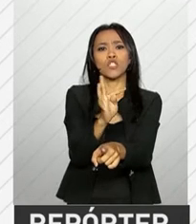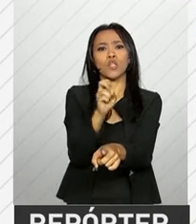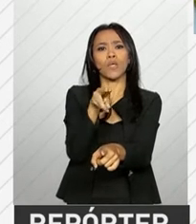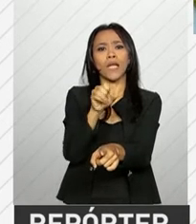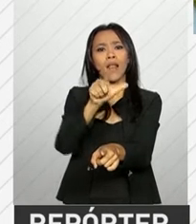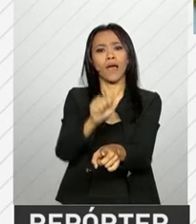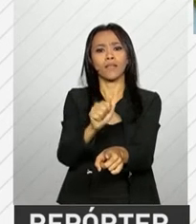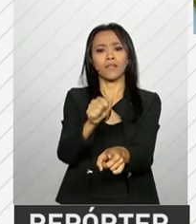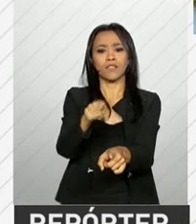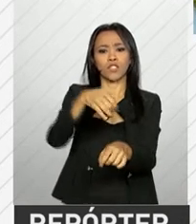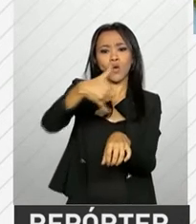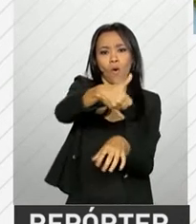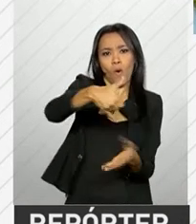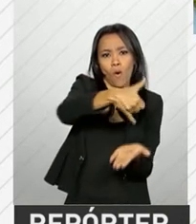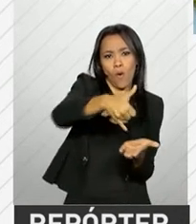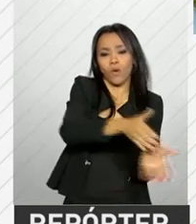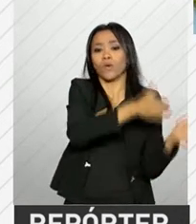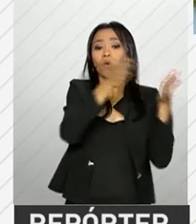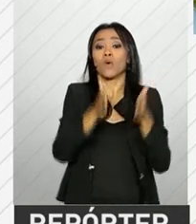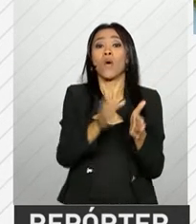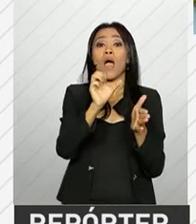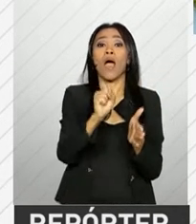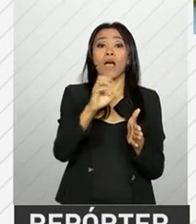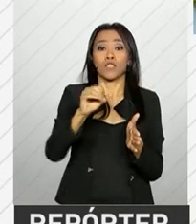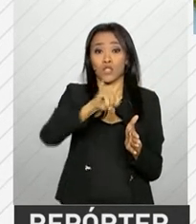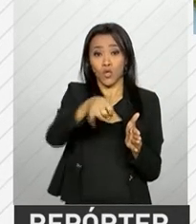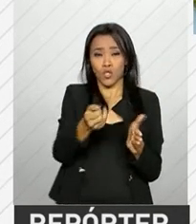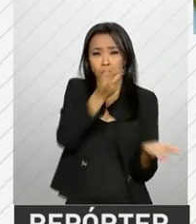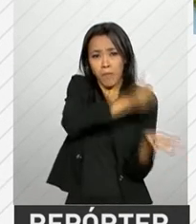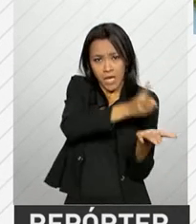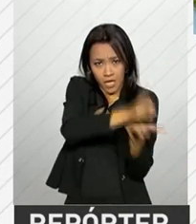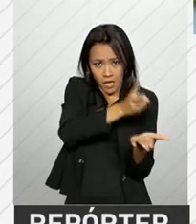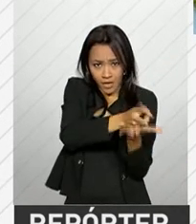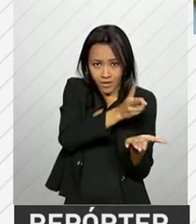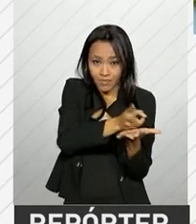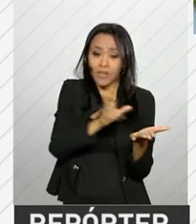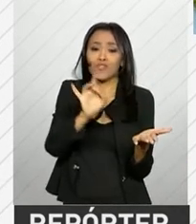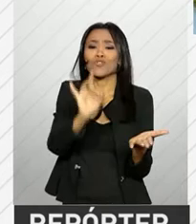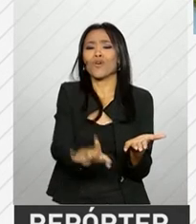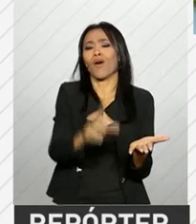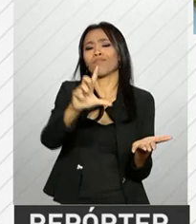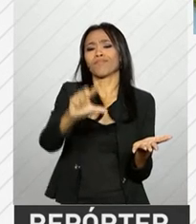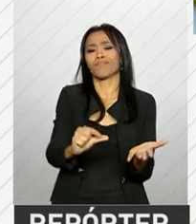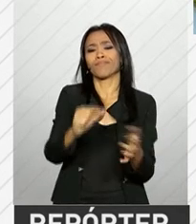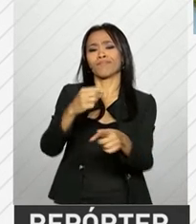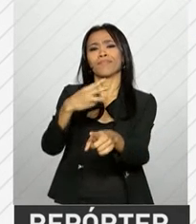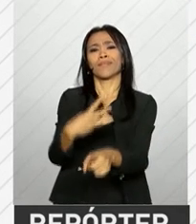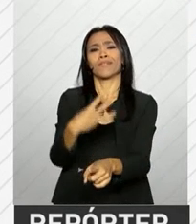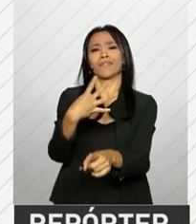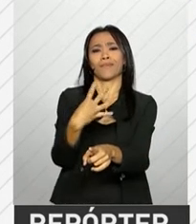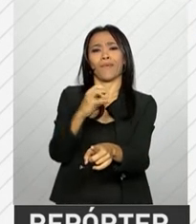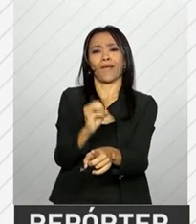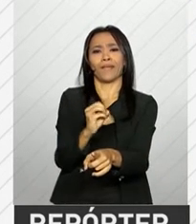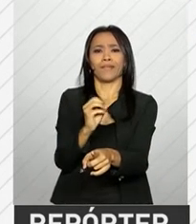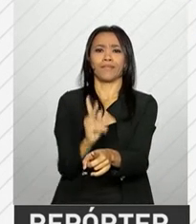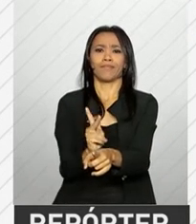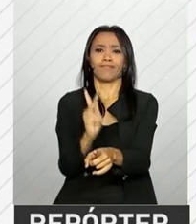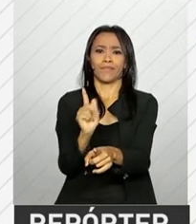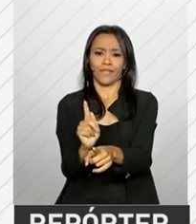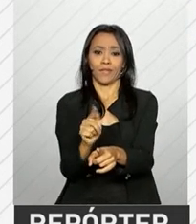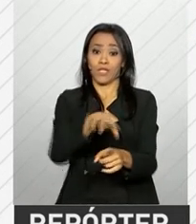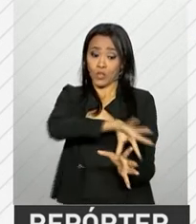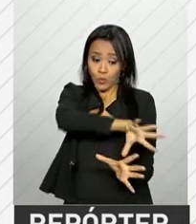de óleo, enquanto a soja produz no mesmo espaço apenas cerca de 340 quilos. E toda